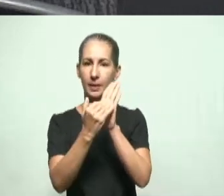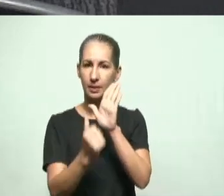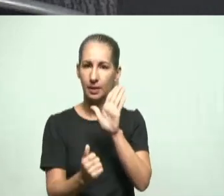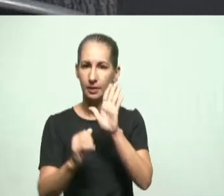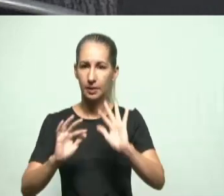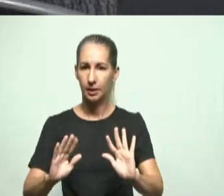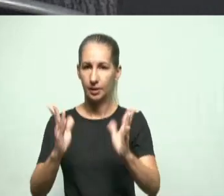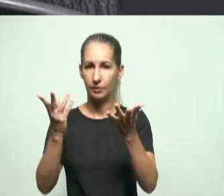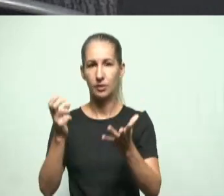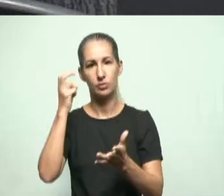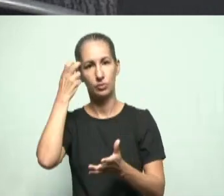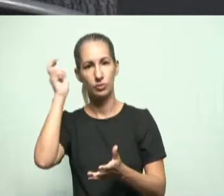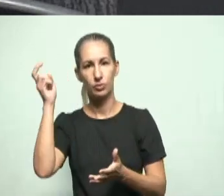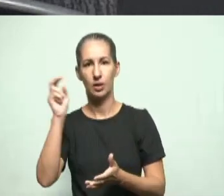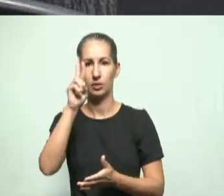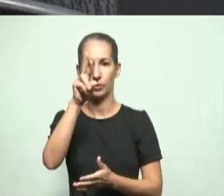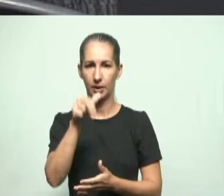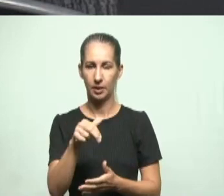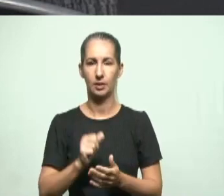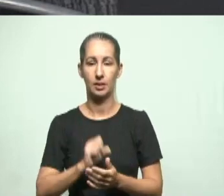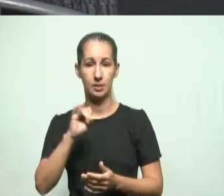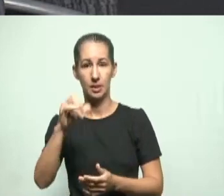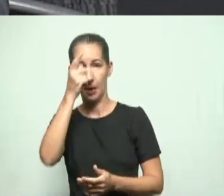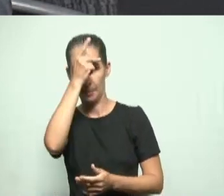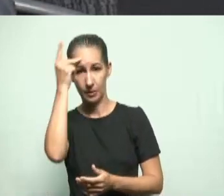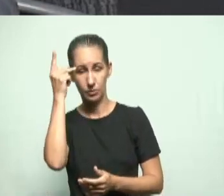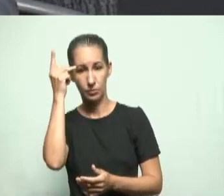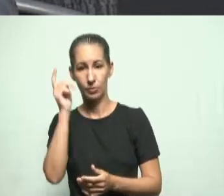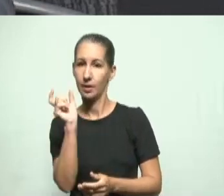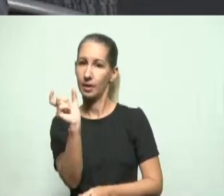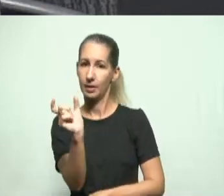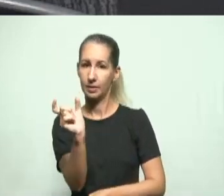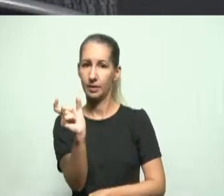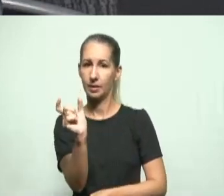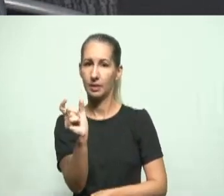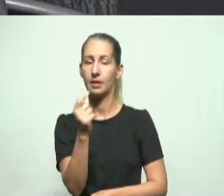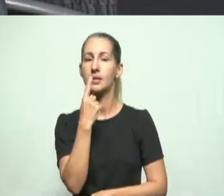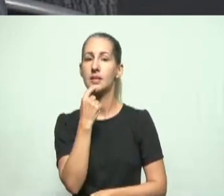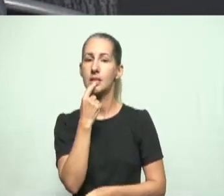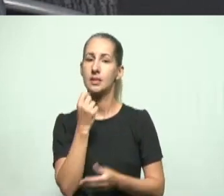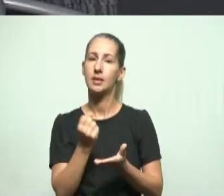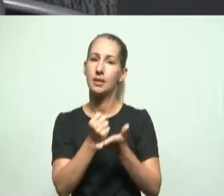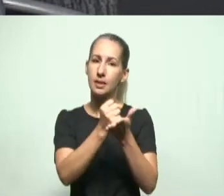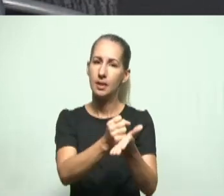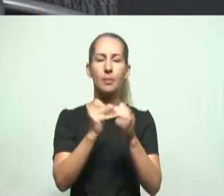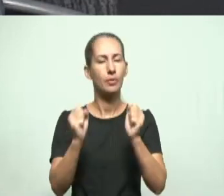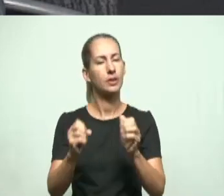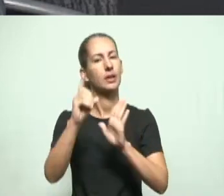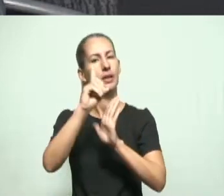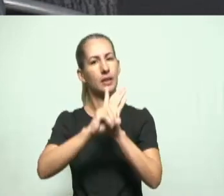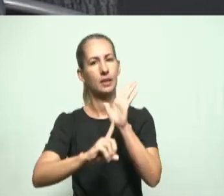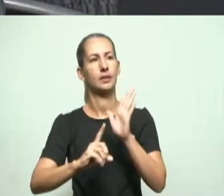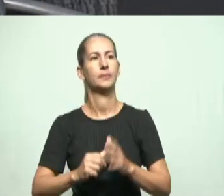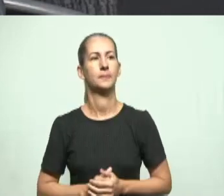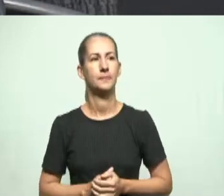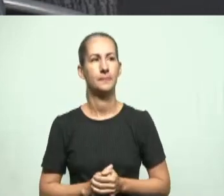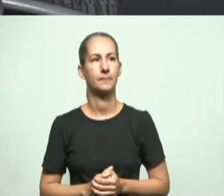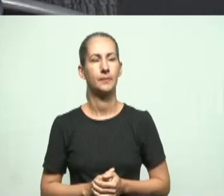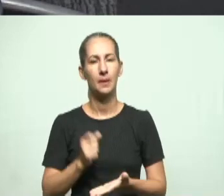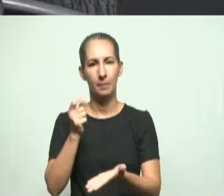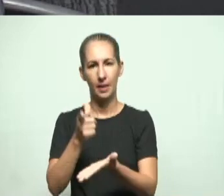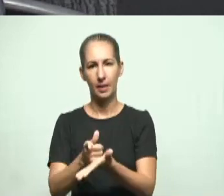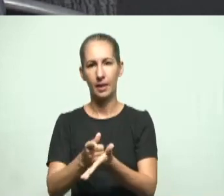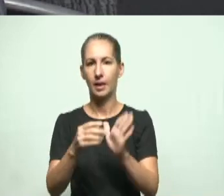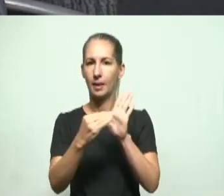culturais aqui no Rio Grande do Norte. Então, se a pessoa tem a carteirinha de doador de sangue, ele já tem direito a pagar